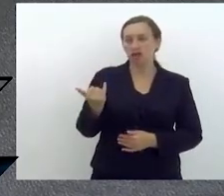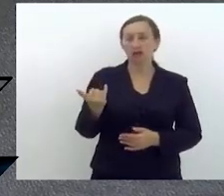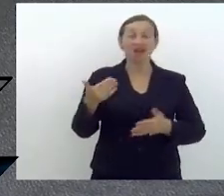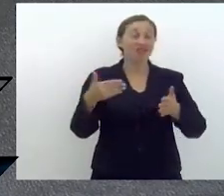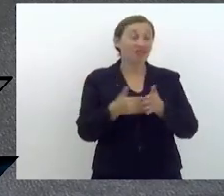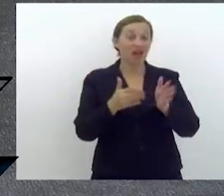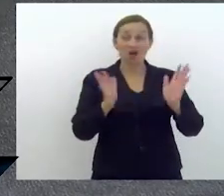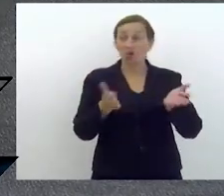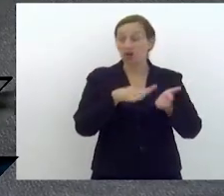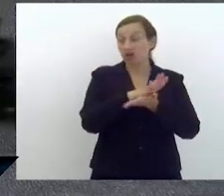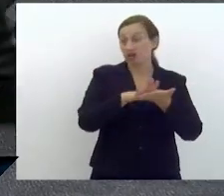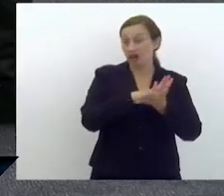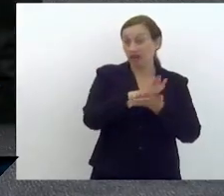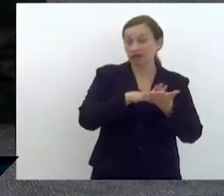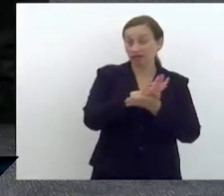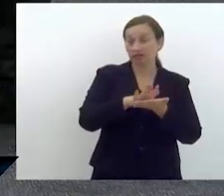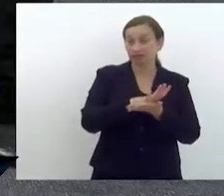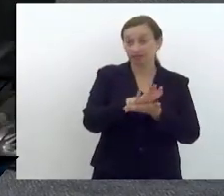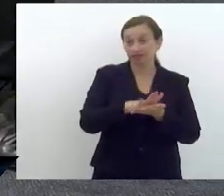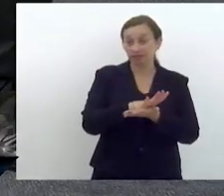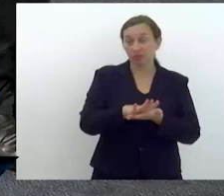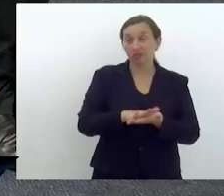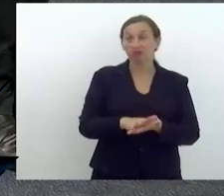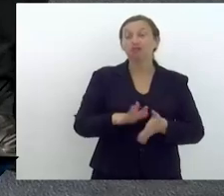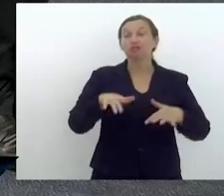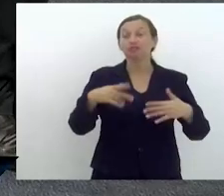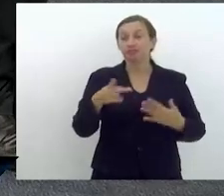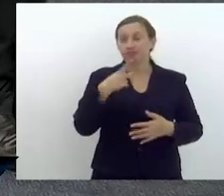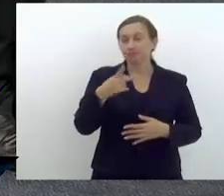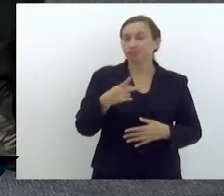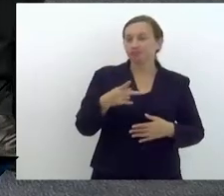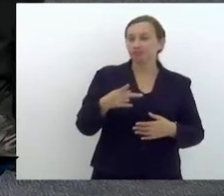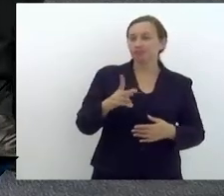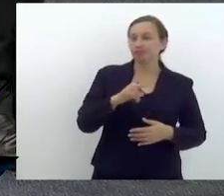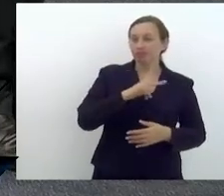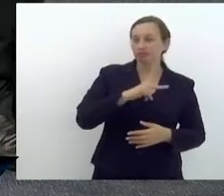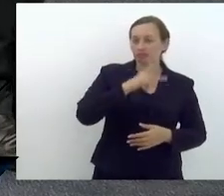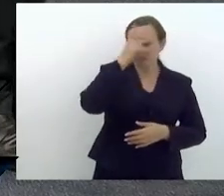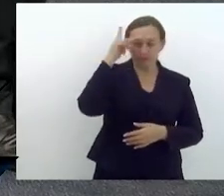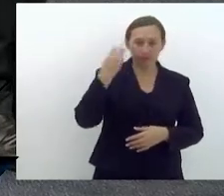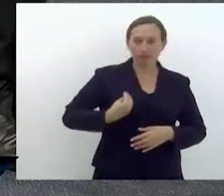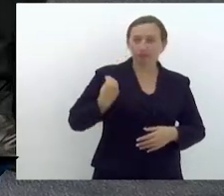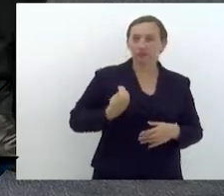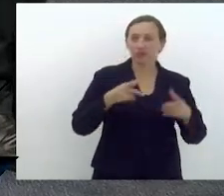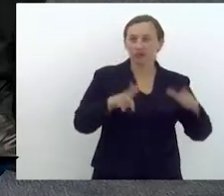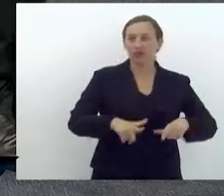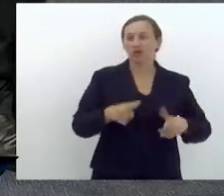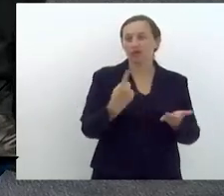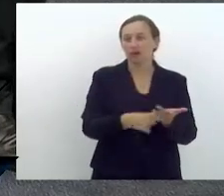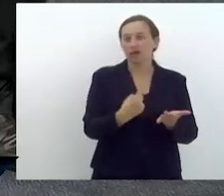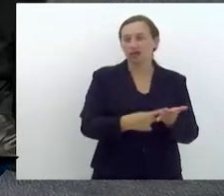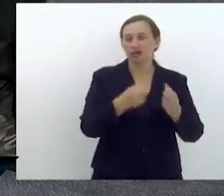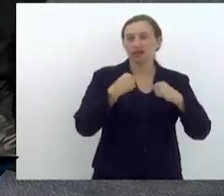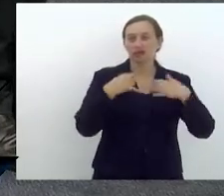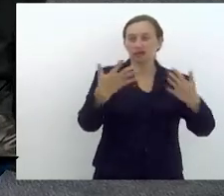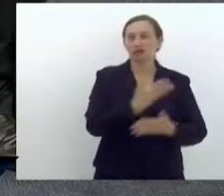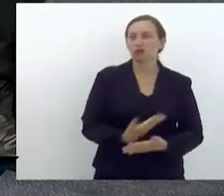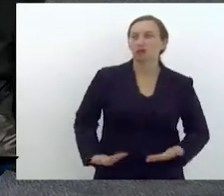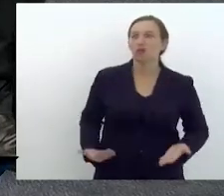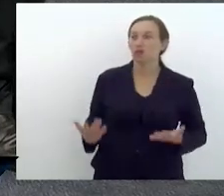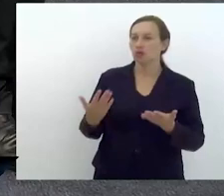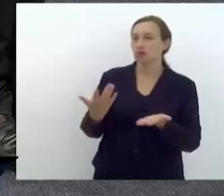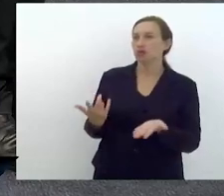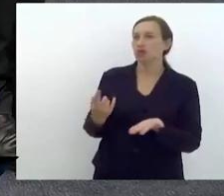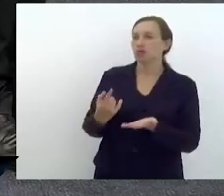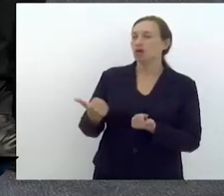é a fala dos próprios dos próprios pescado Então acho que é pertinente se marcar essa audiência porque eu conto com a sua presença para